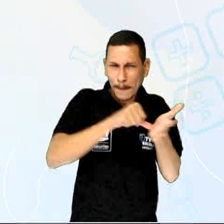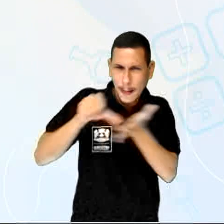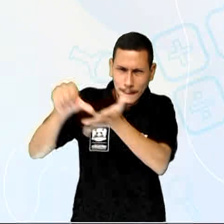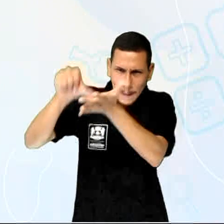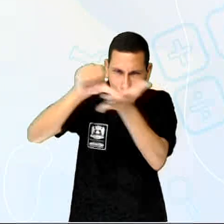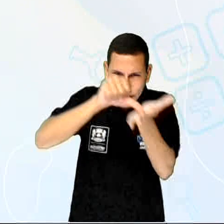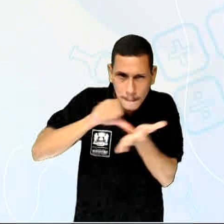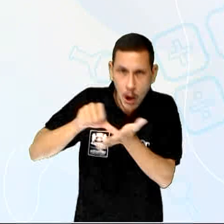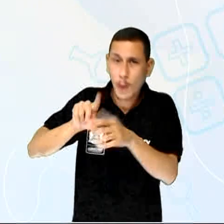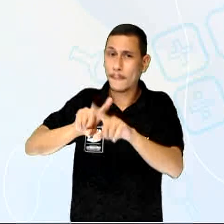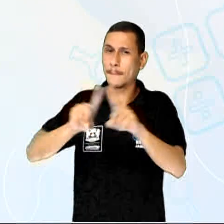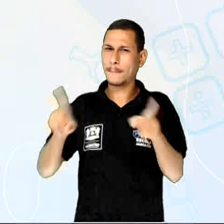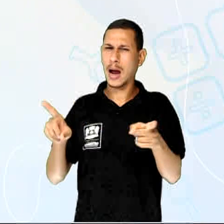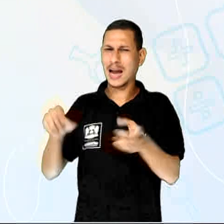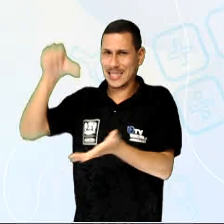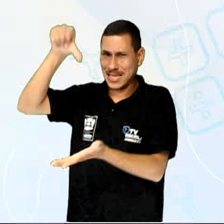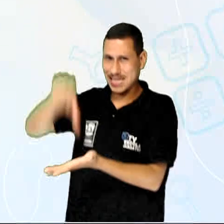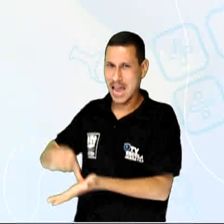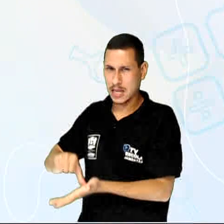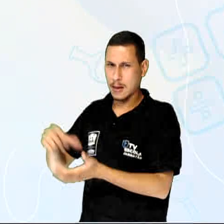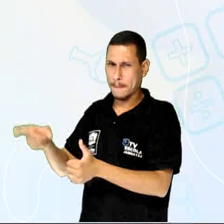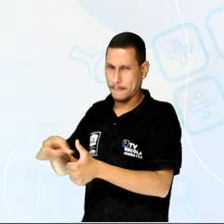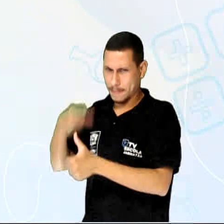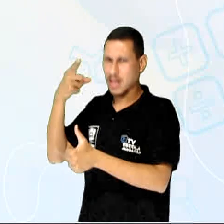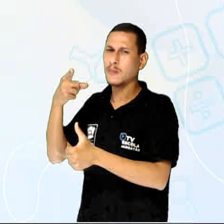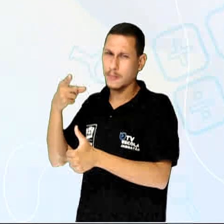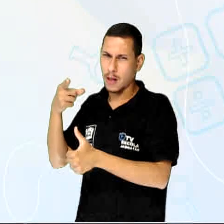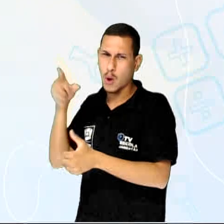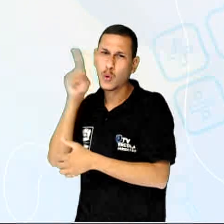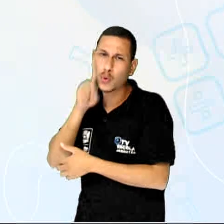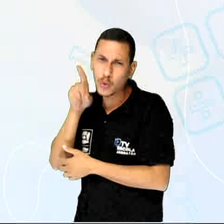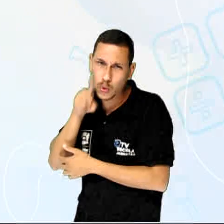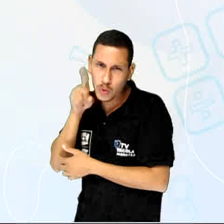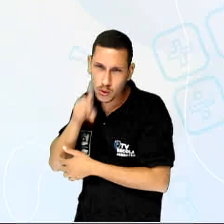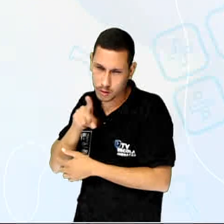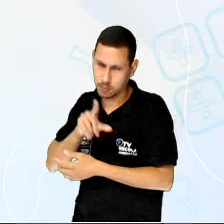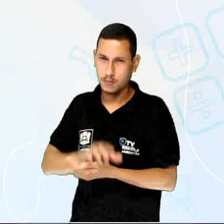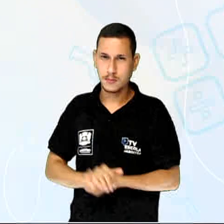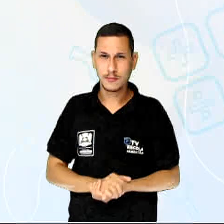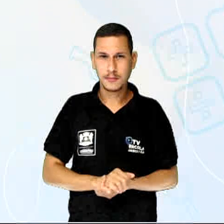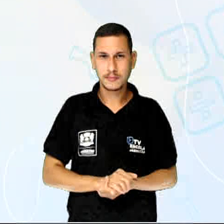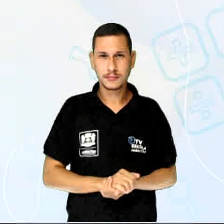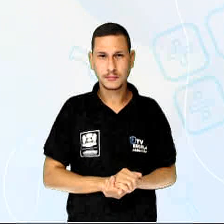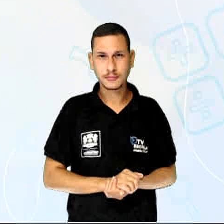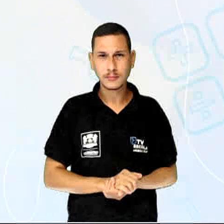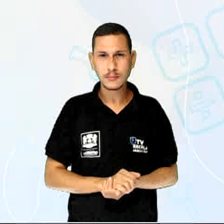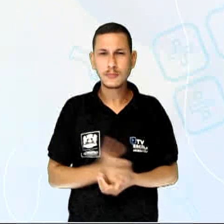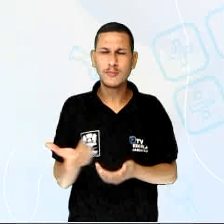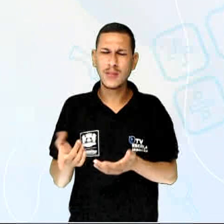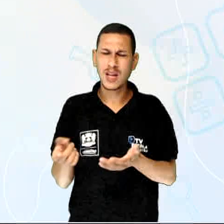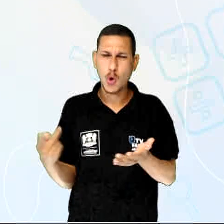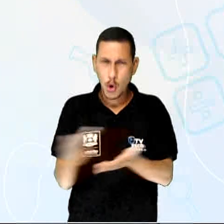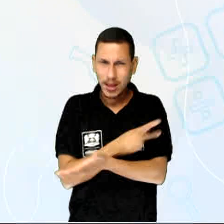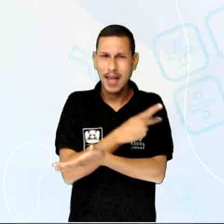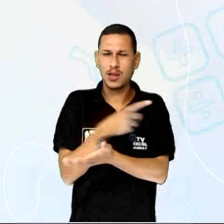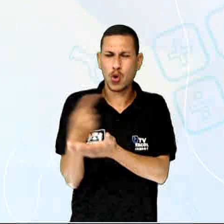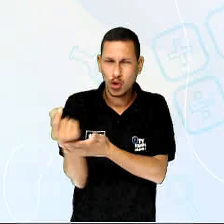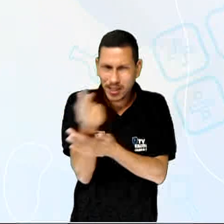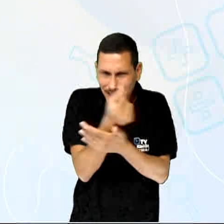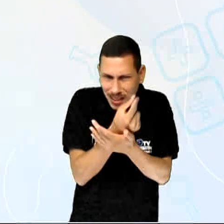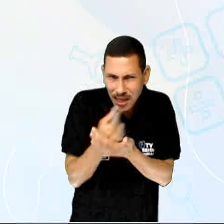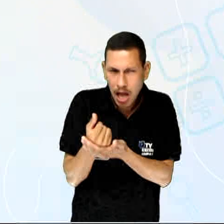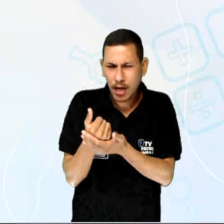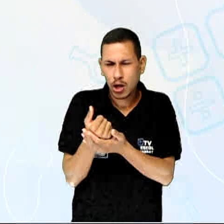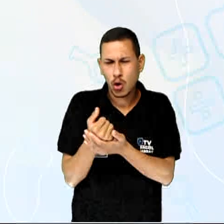uma única sede. Em se tratando das norte-americanas, funcionam majoritariamente com capital privado. Então eu separei